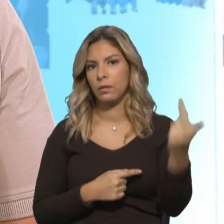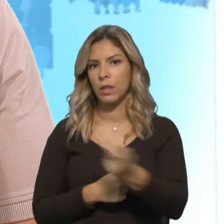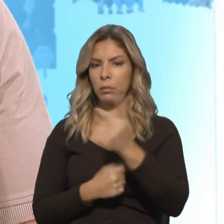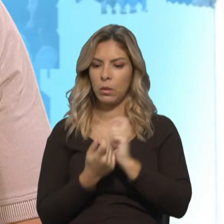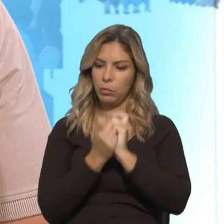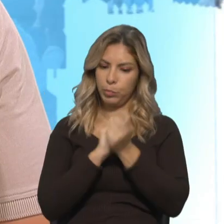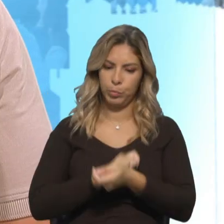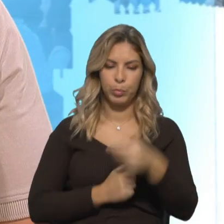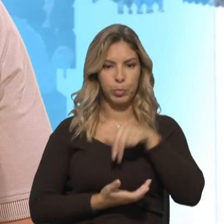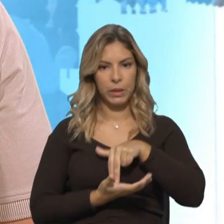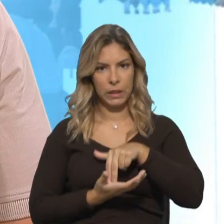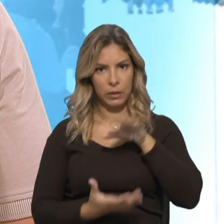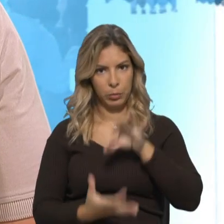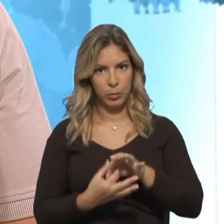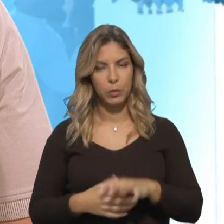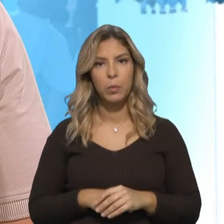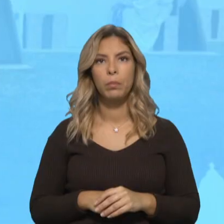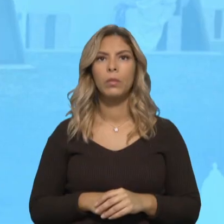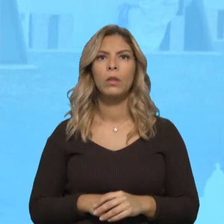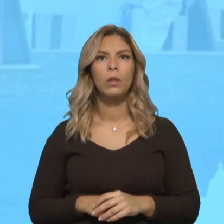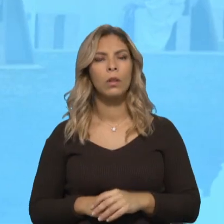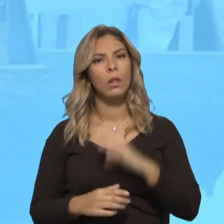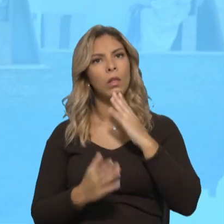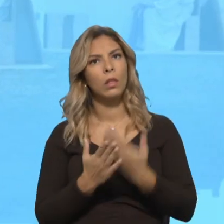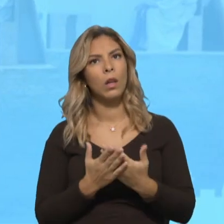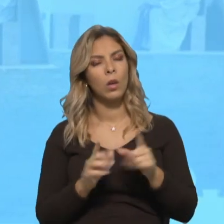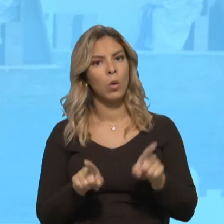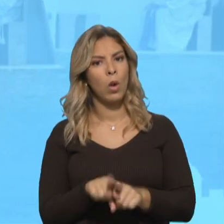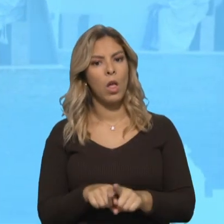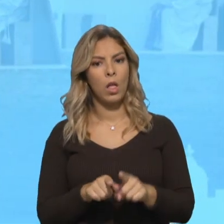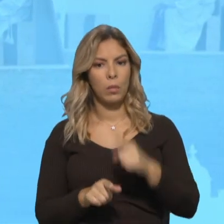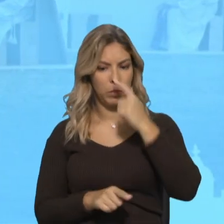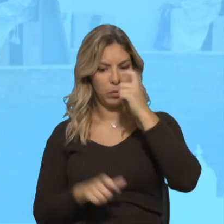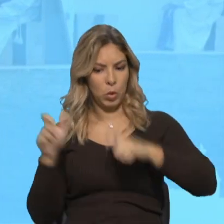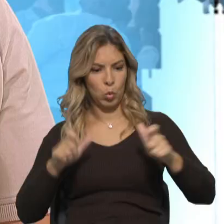presença. E depois aqui há uma dinamização também a nível daqueles que por cá